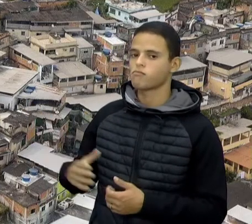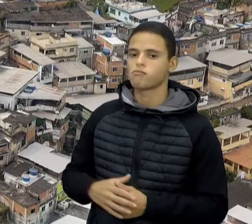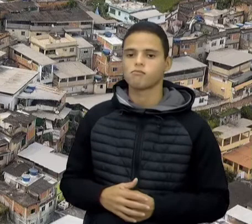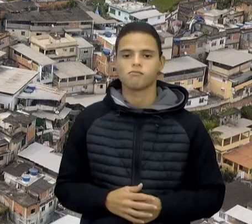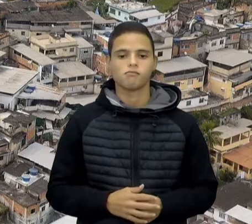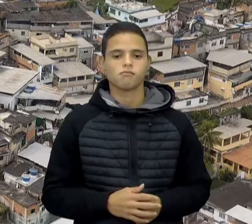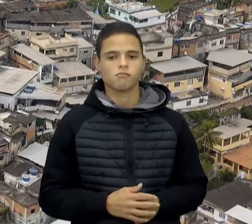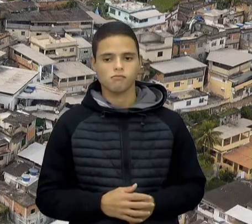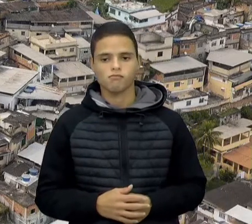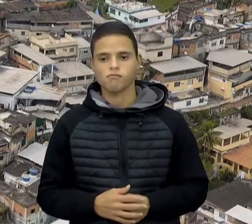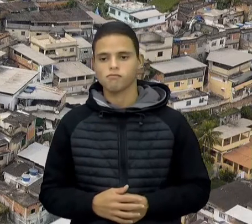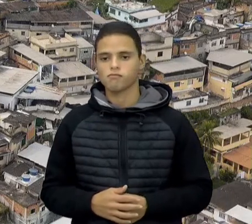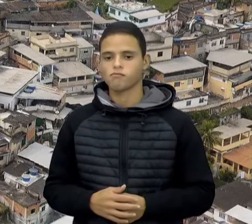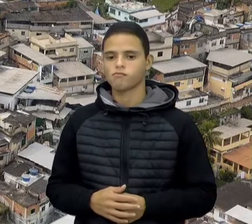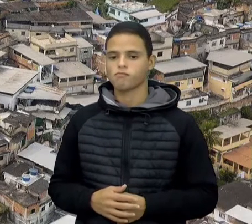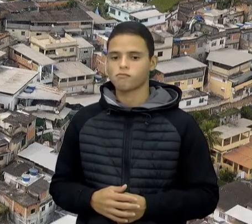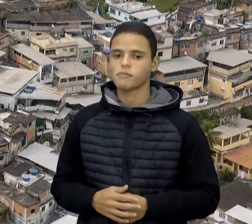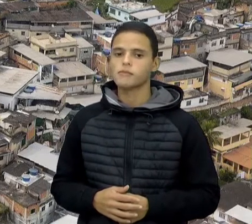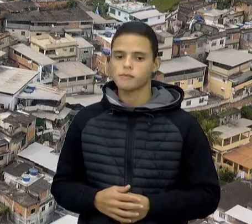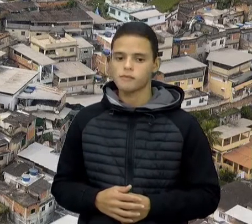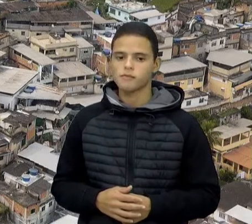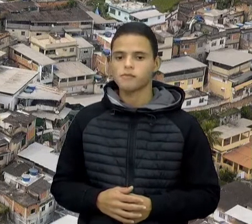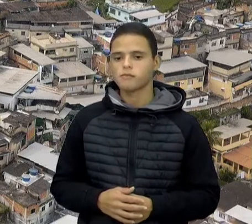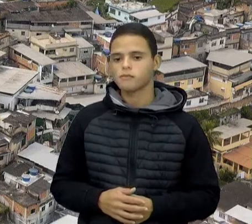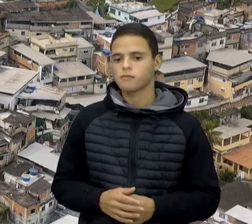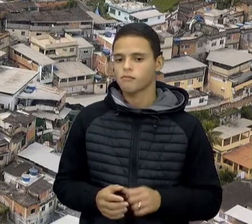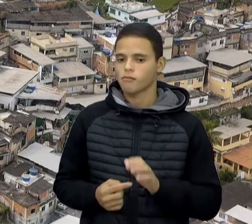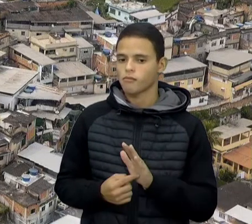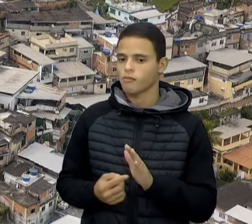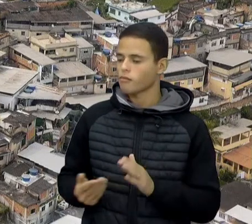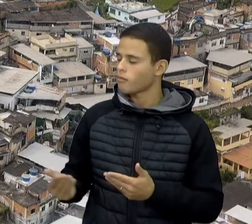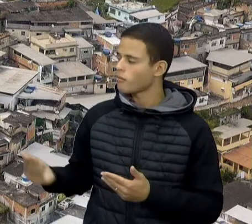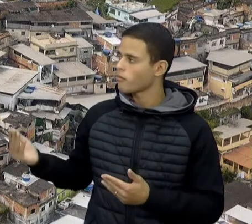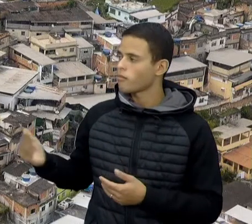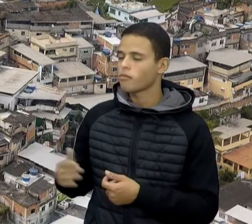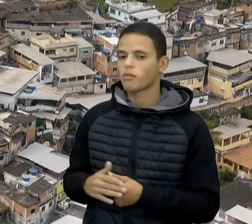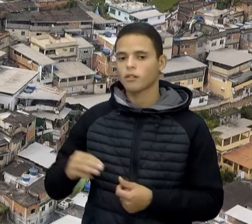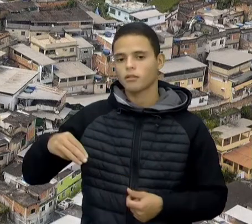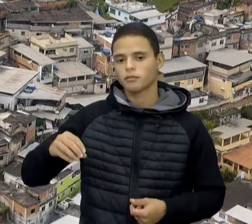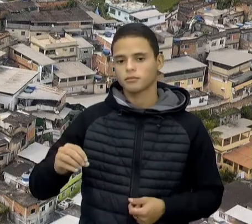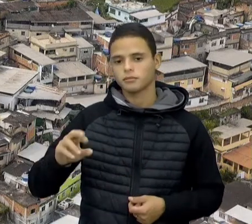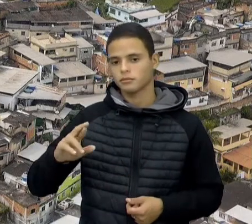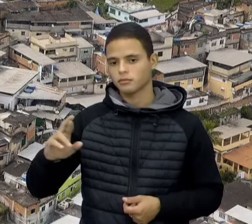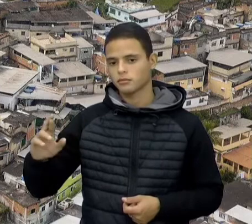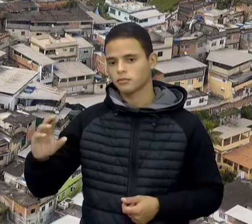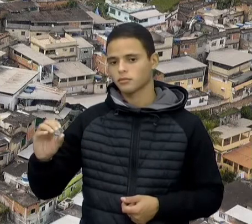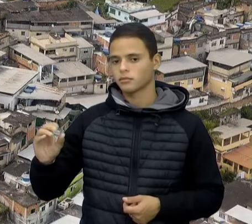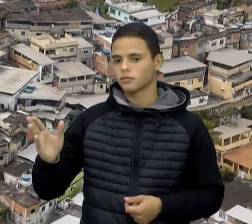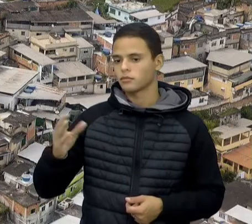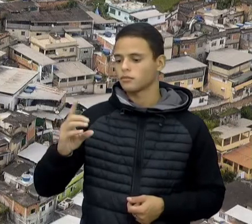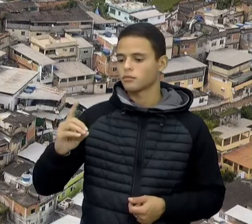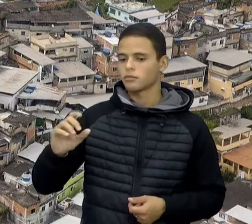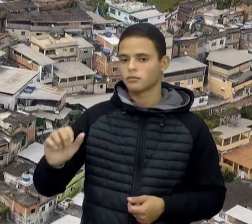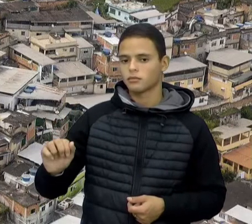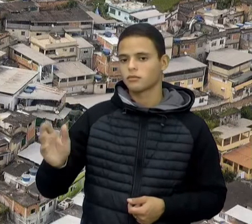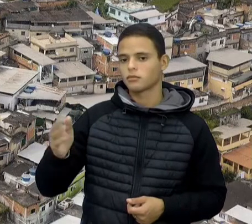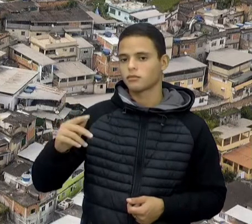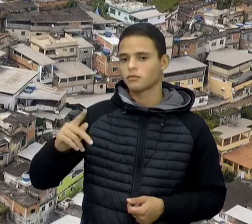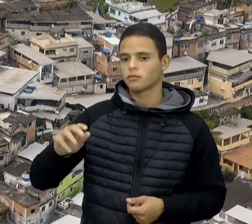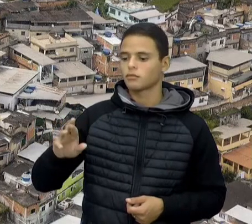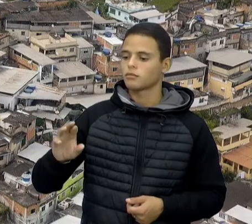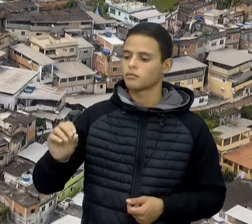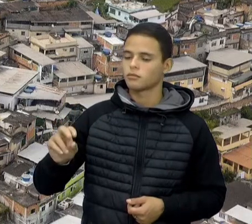resolvi estudar aqui e mostrar para vocês? É o Morro da Providência, no Rio de